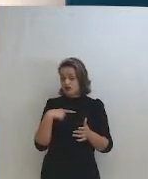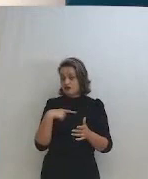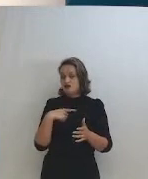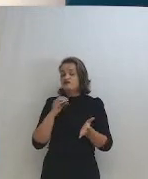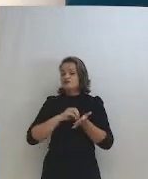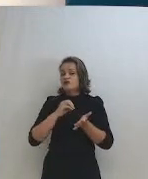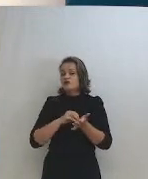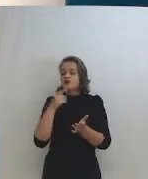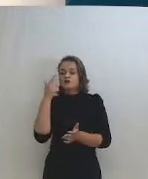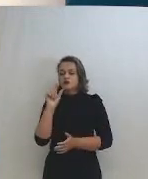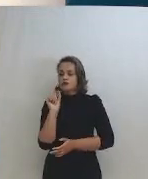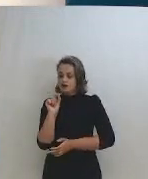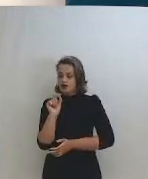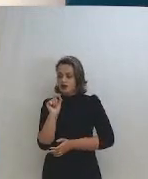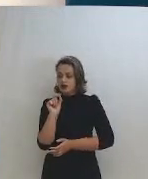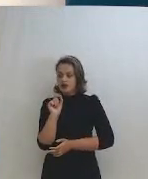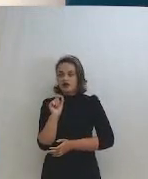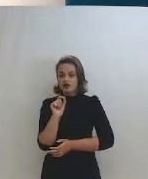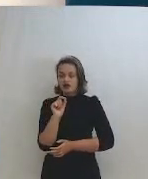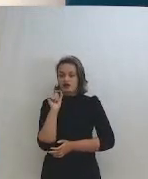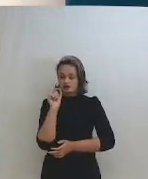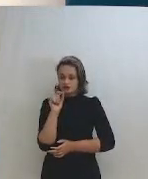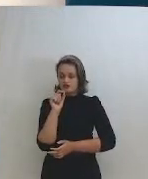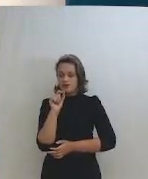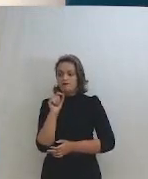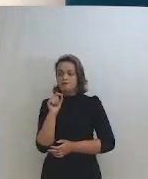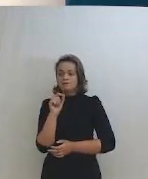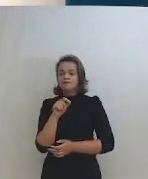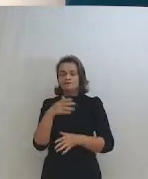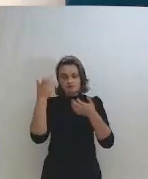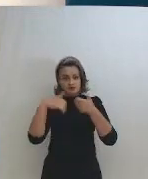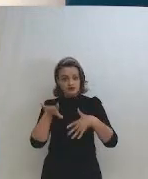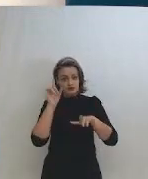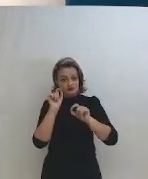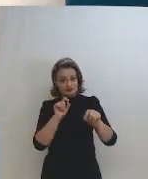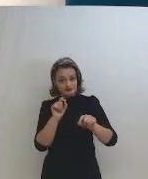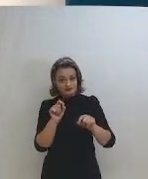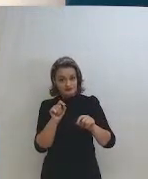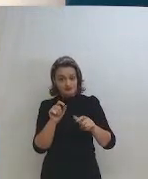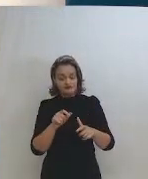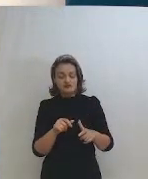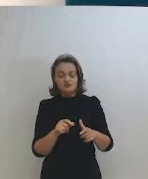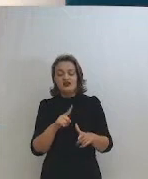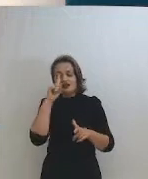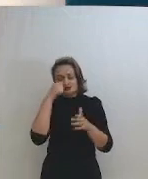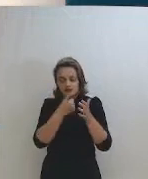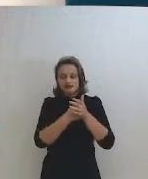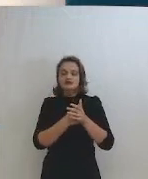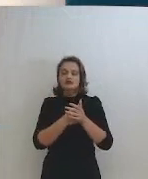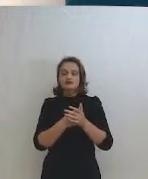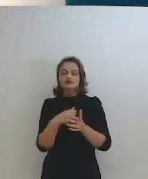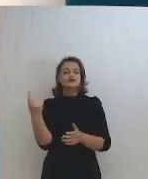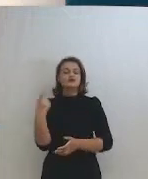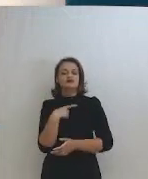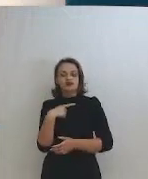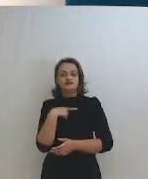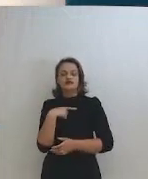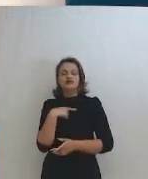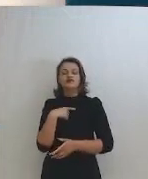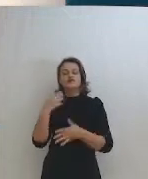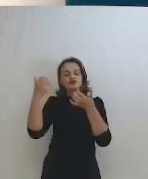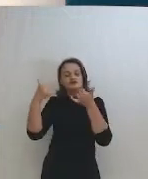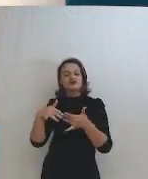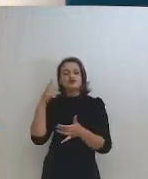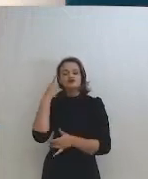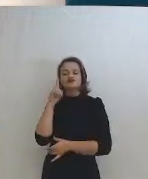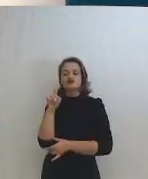instituto revisor. Explico. A decisão de pronúncia, ela fora proferida em data anterior